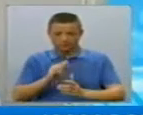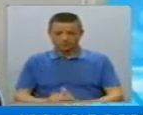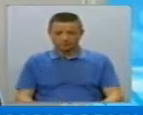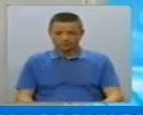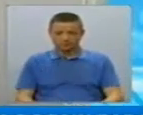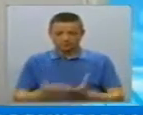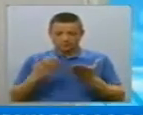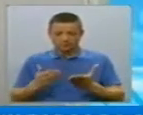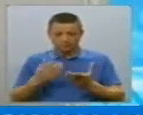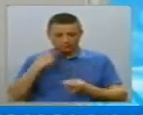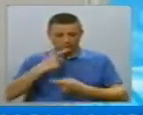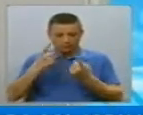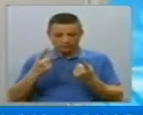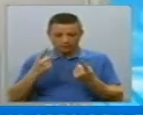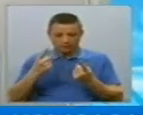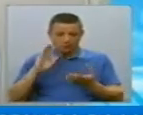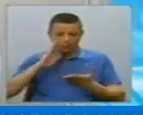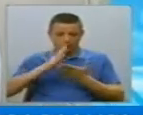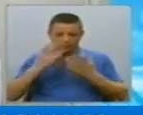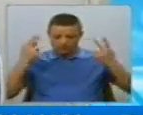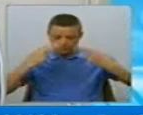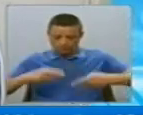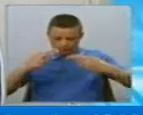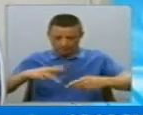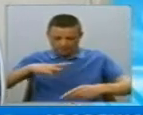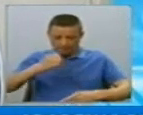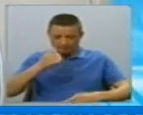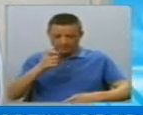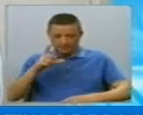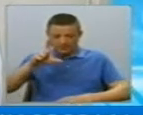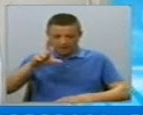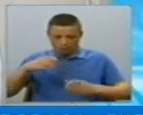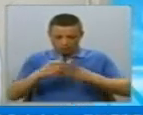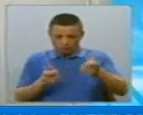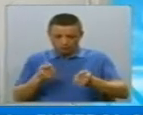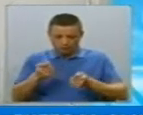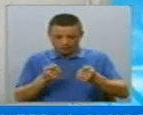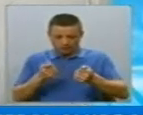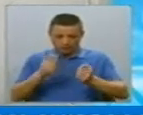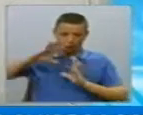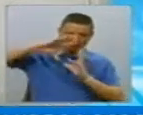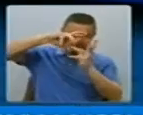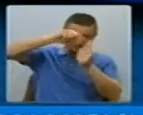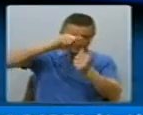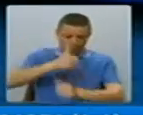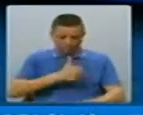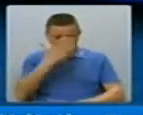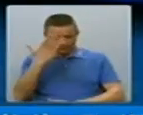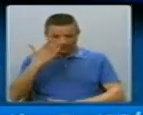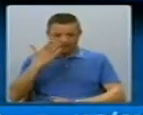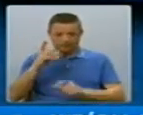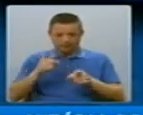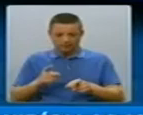Altura agora para a rubrica A Última Fronteira, com Miguel Gonçalves, o Coordenador Nacional da Sociedade Planetária. Bom dia, Miguel. Bom dia, Cristina. E começamos